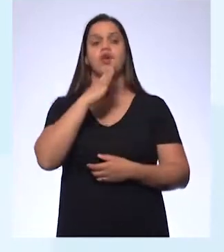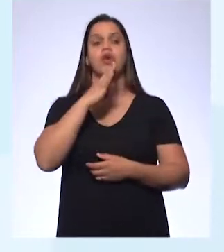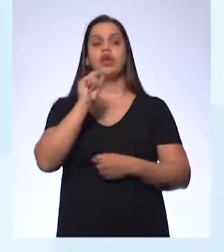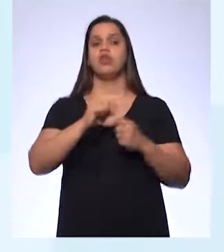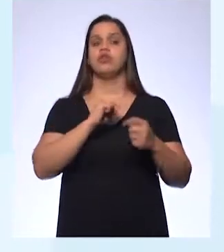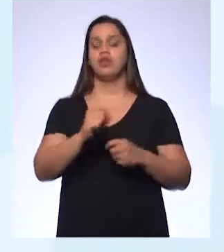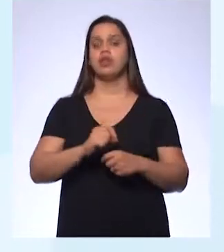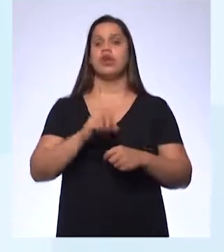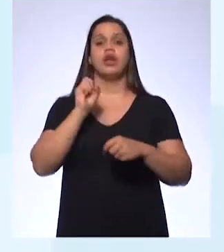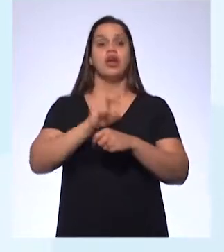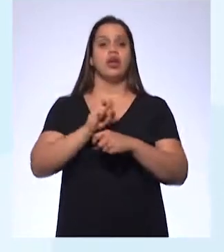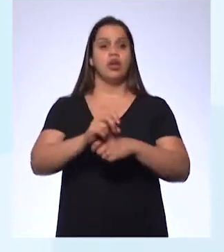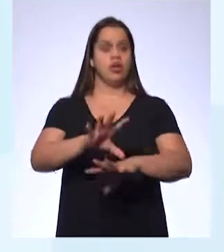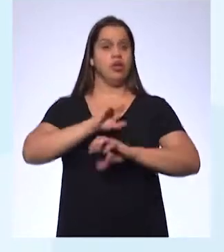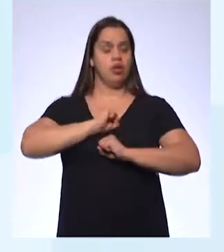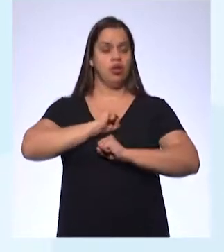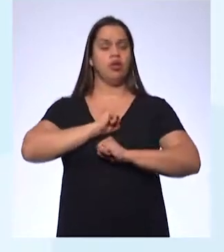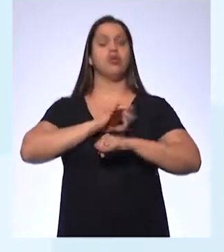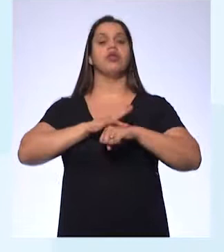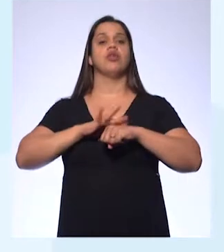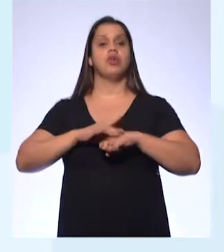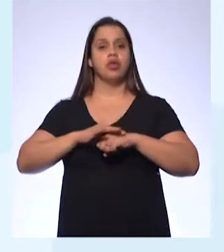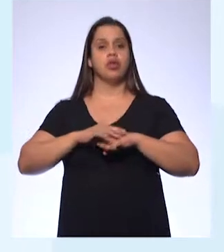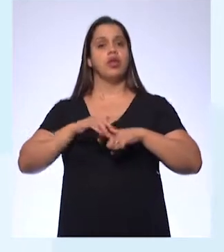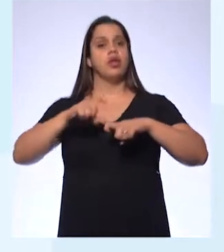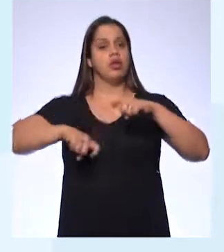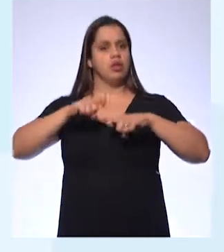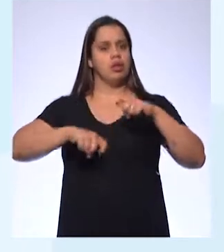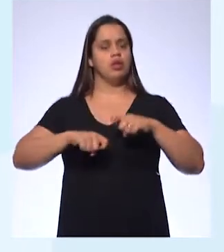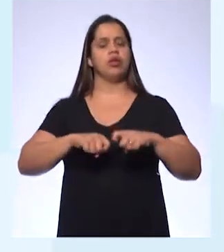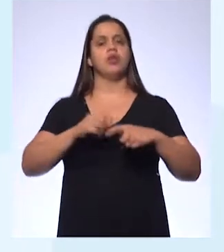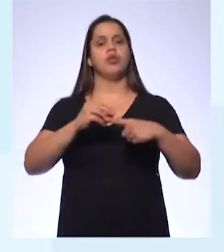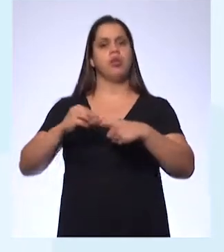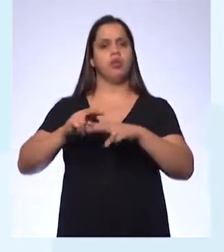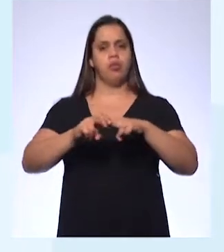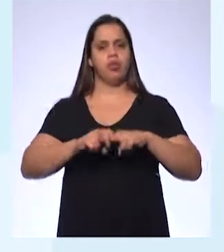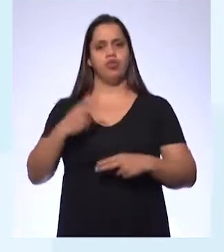sexualmente transmissível e que é causada por protozoário. 2 minutinhos, tá?